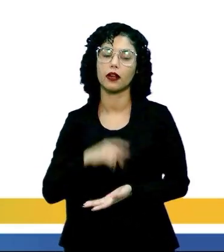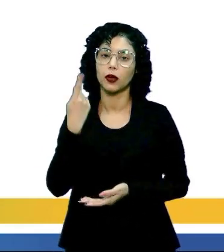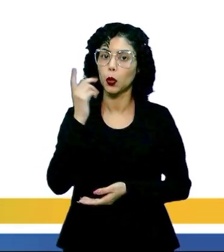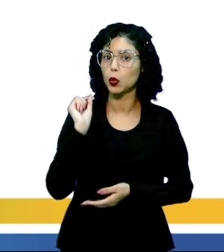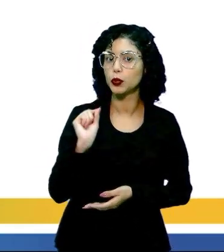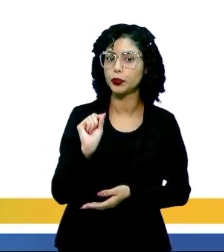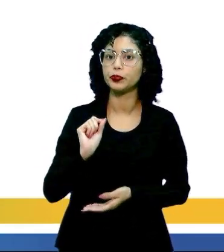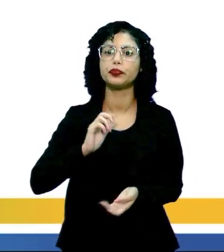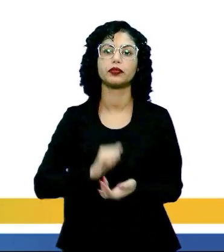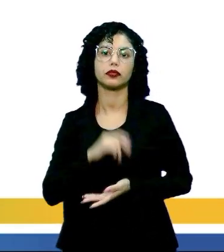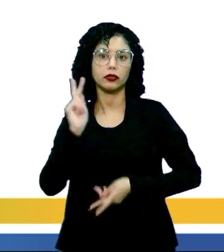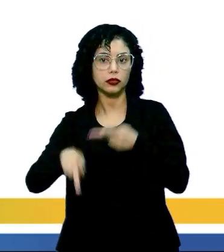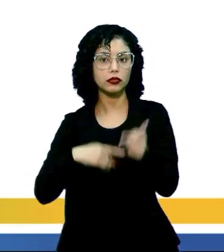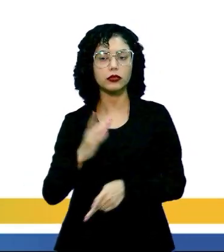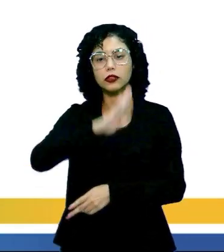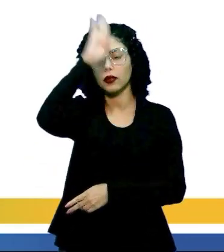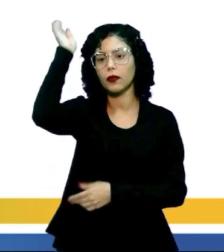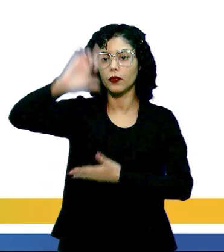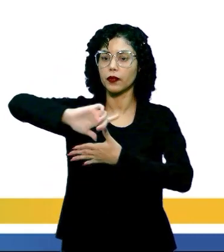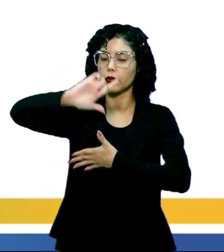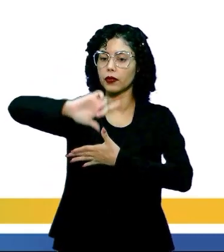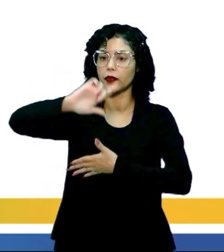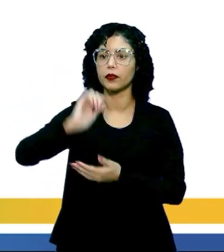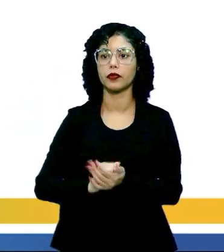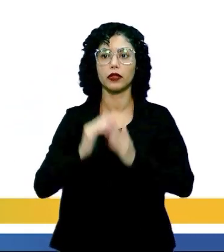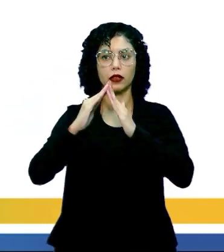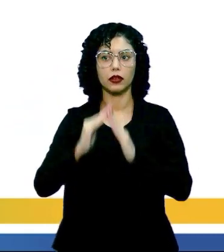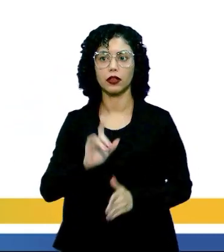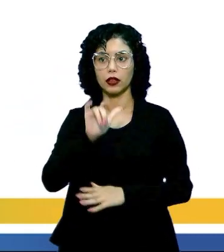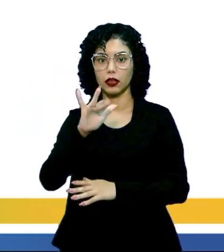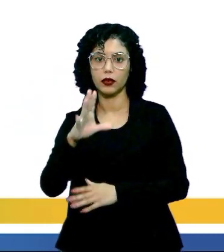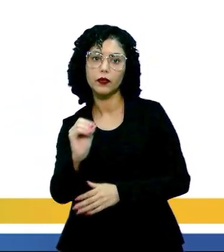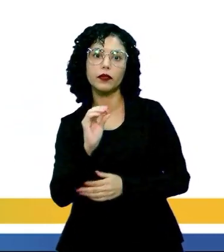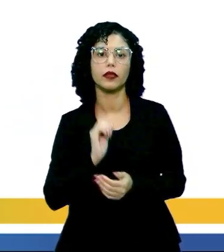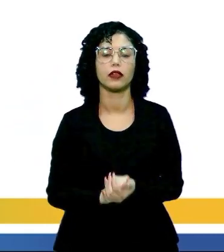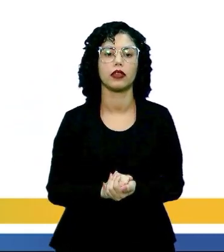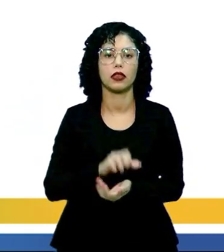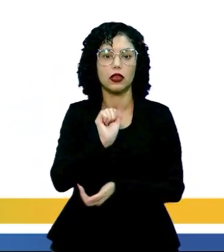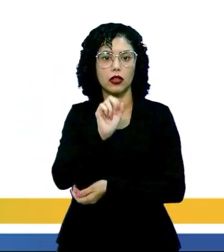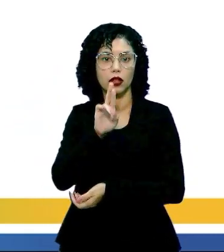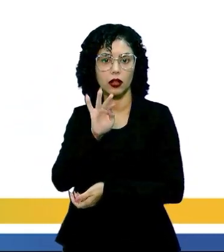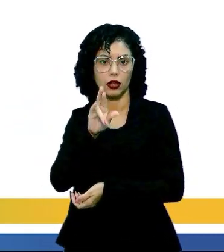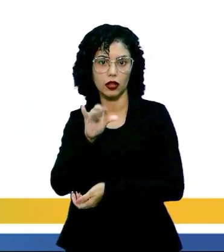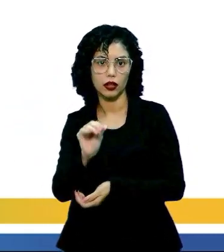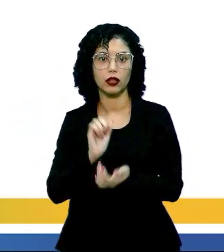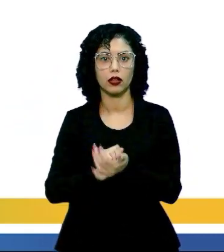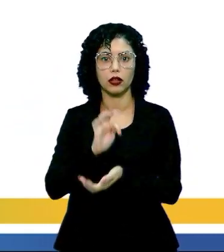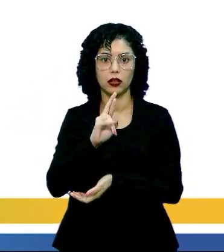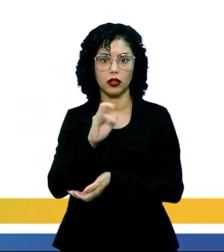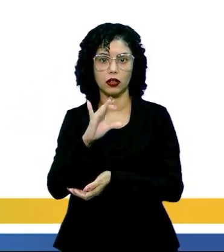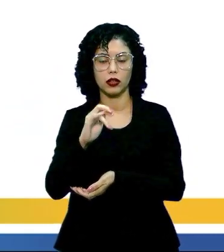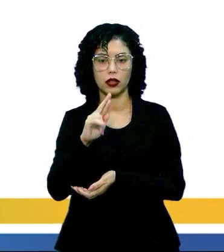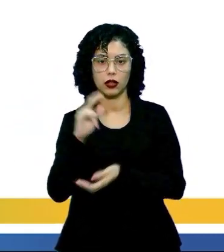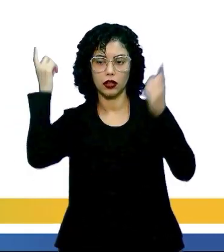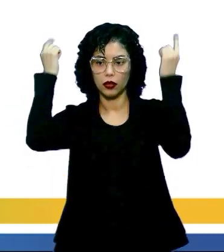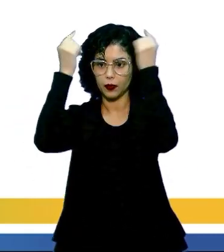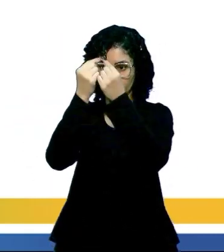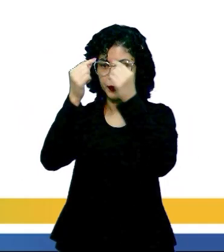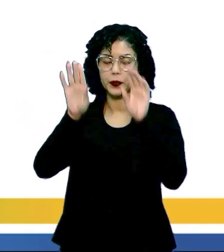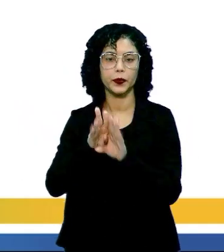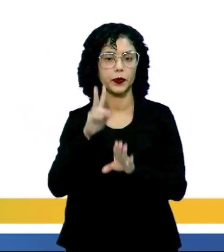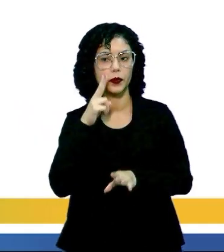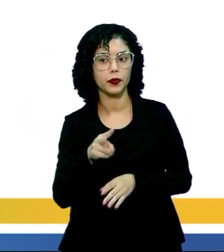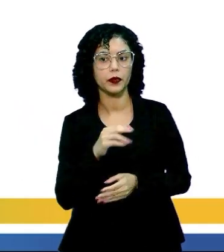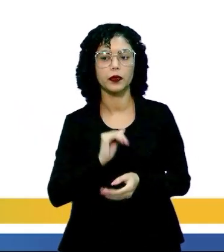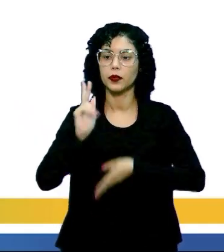os romanos, eles são descendentes dos latinos, né, habitantes do Lácio, e também dos sabinos, etruscos e gregos. Olha